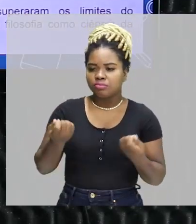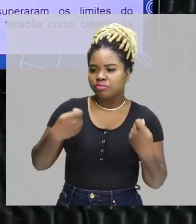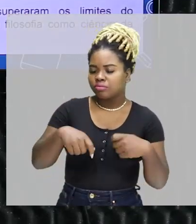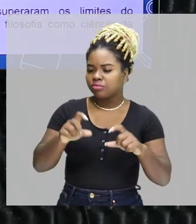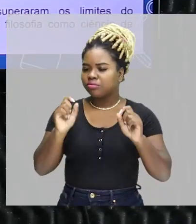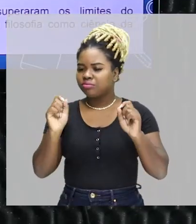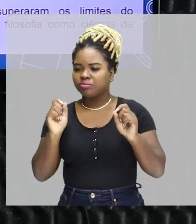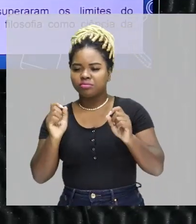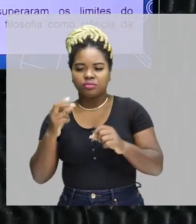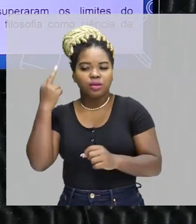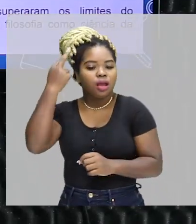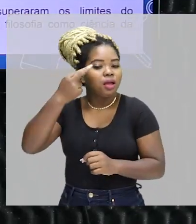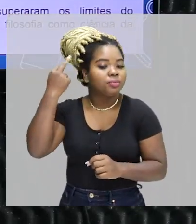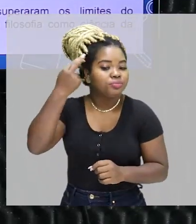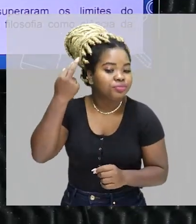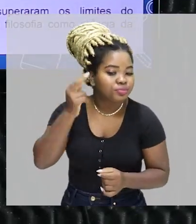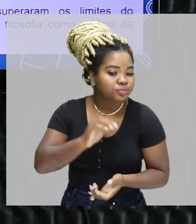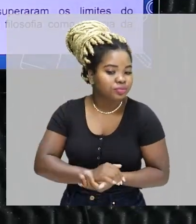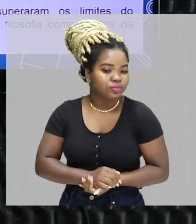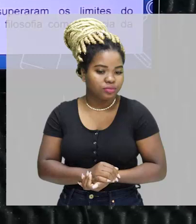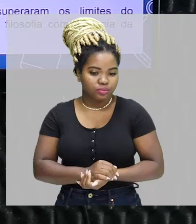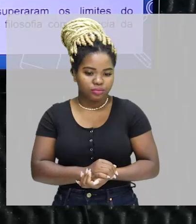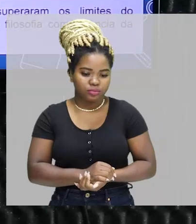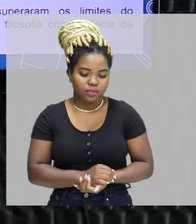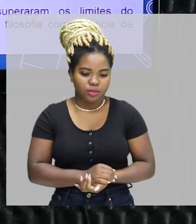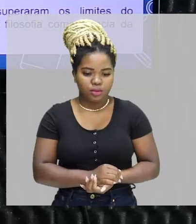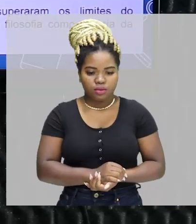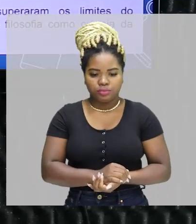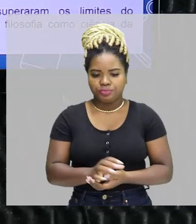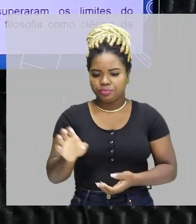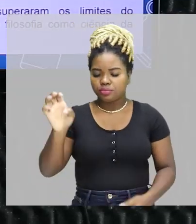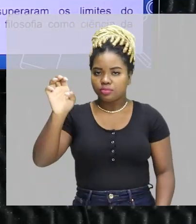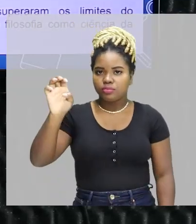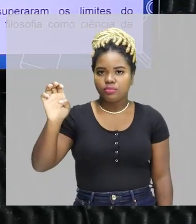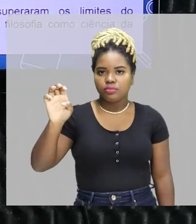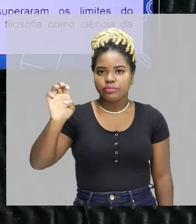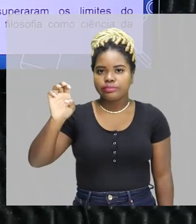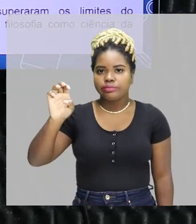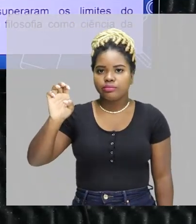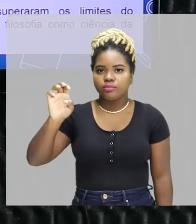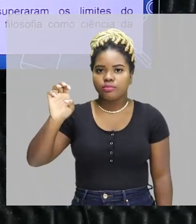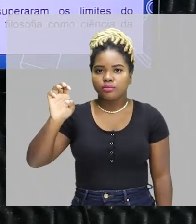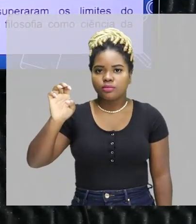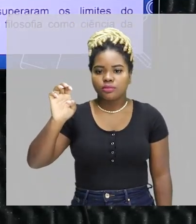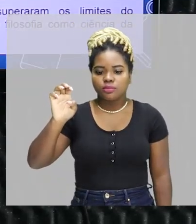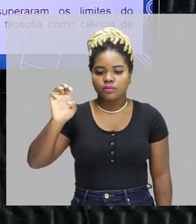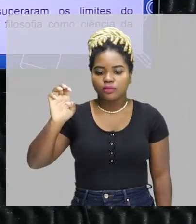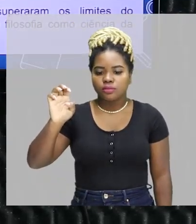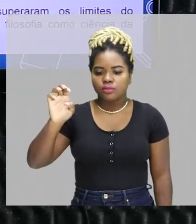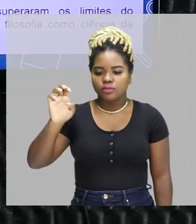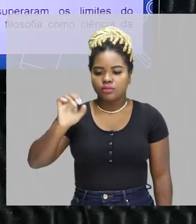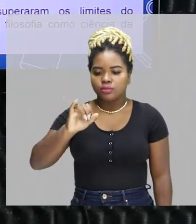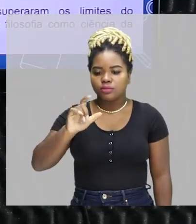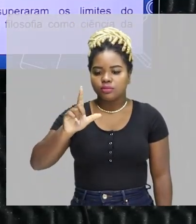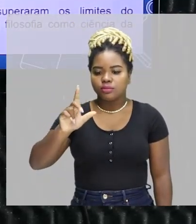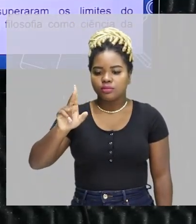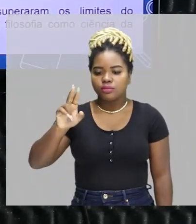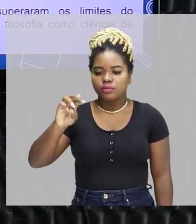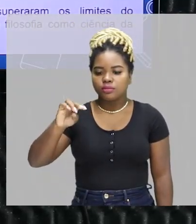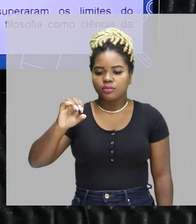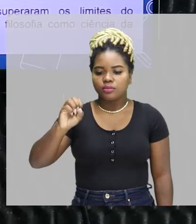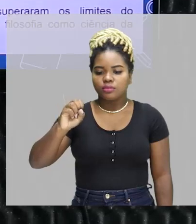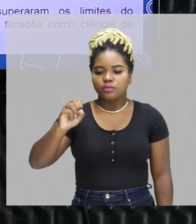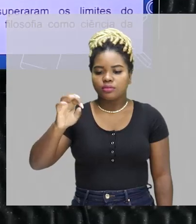racional do universo. E letra E. Surgiu com os pensadores iluministas. Olha quanto está distante lá no século